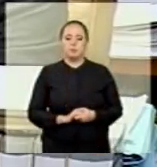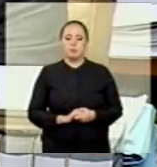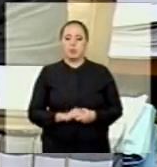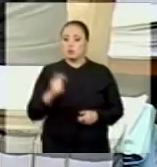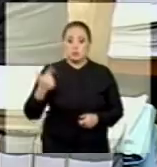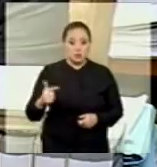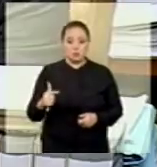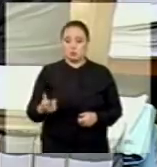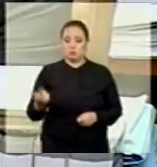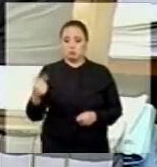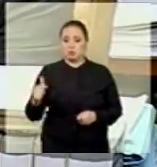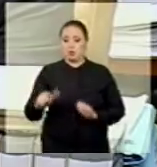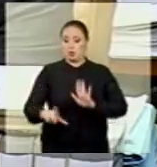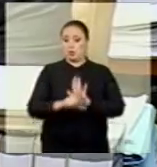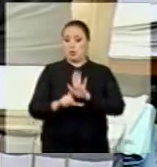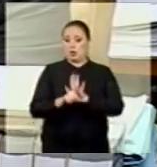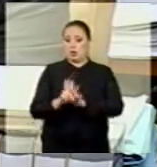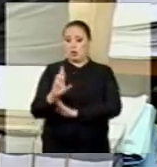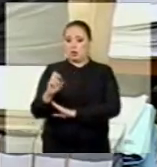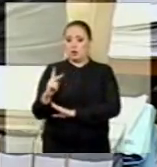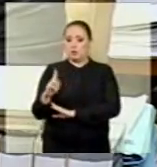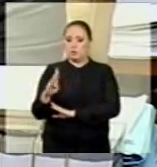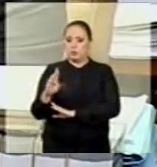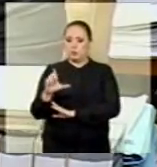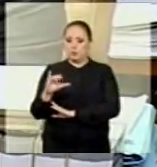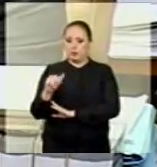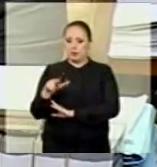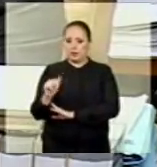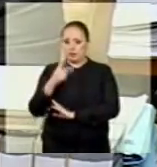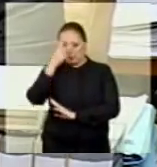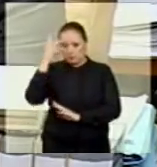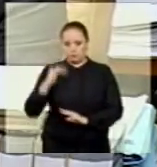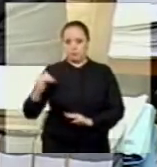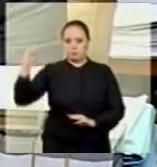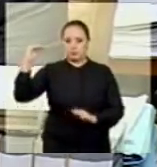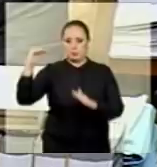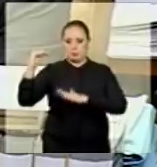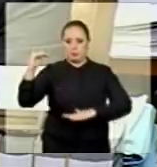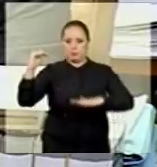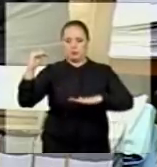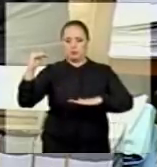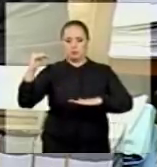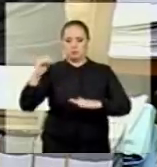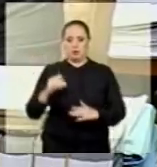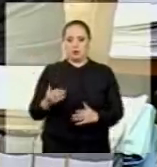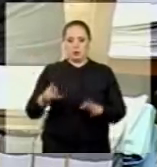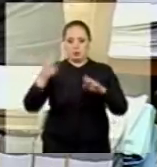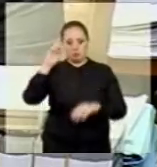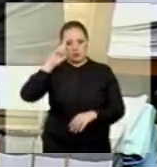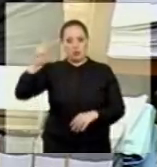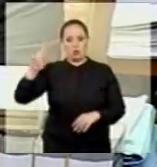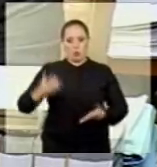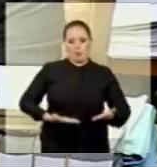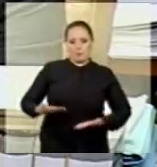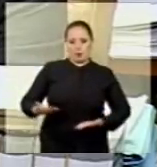não há, perante a lei republicana, grandes nem pequenos, senhores nem vassalos,